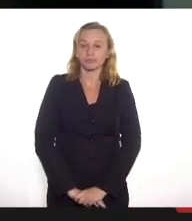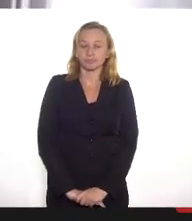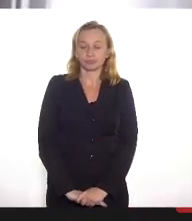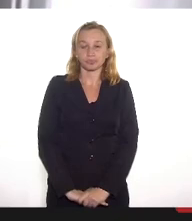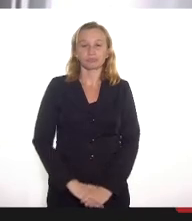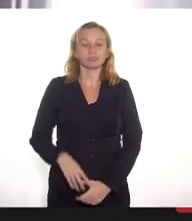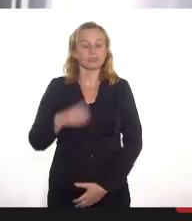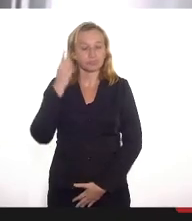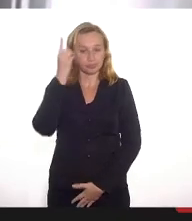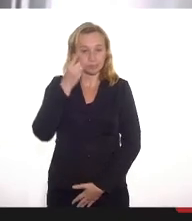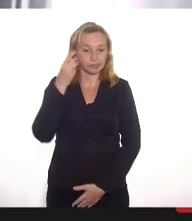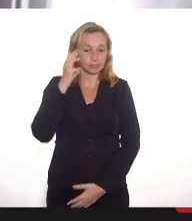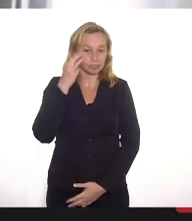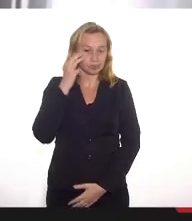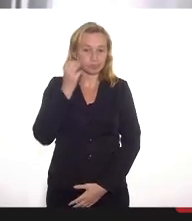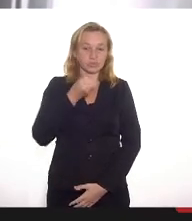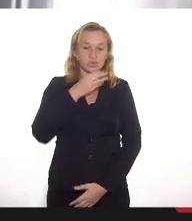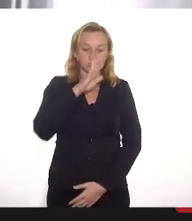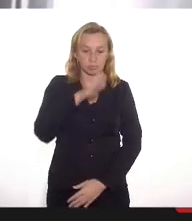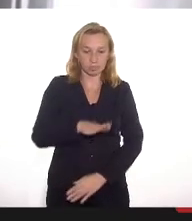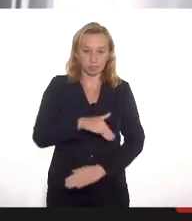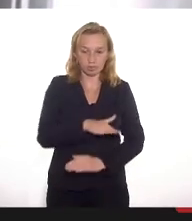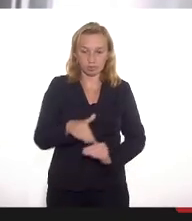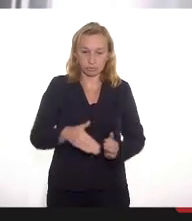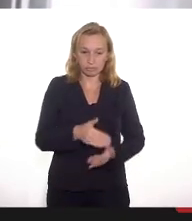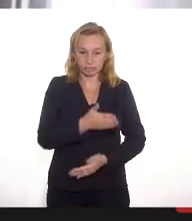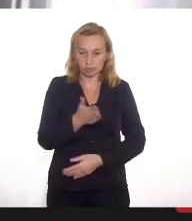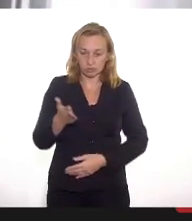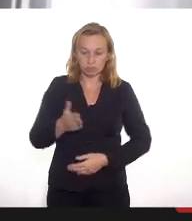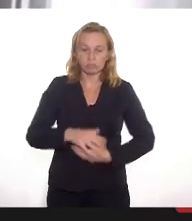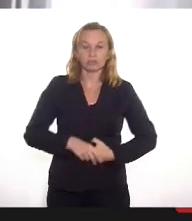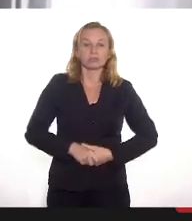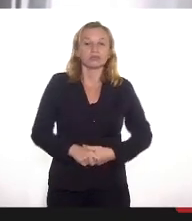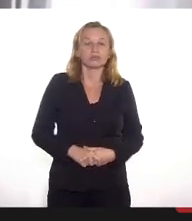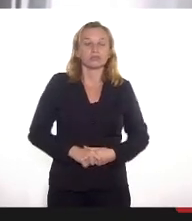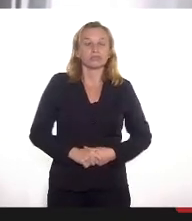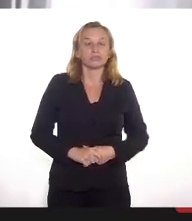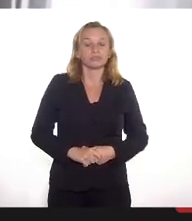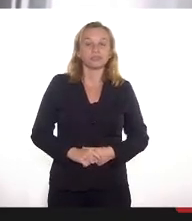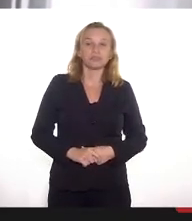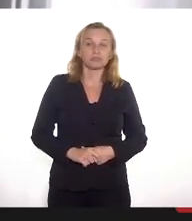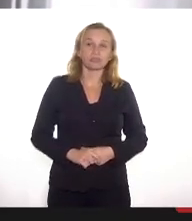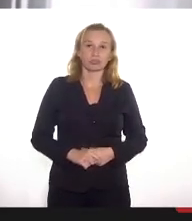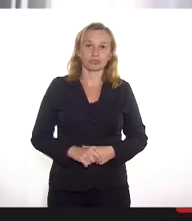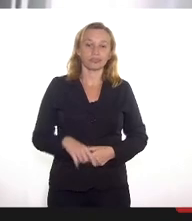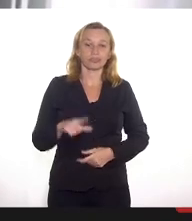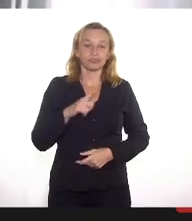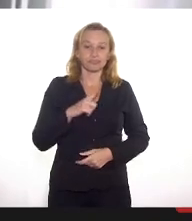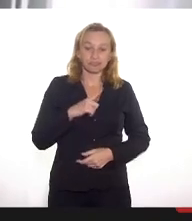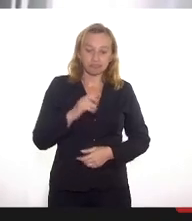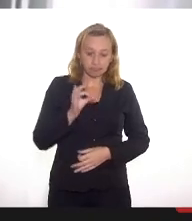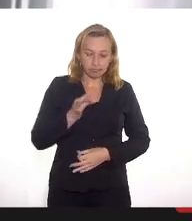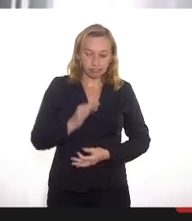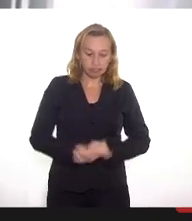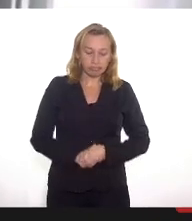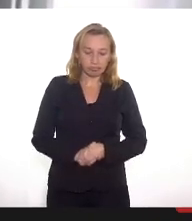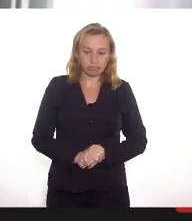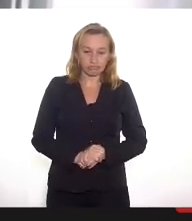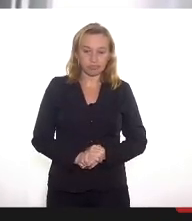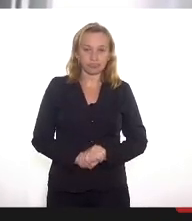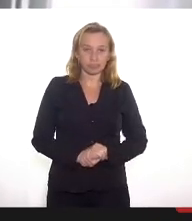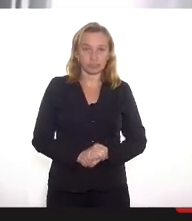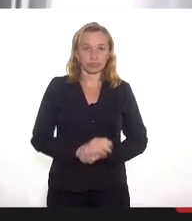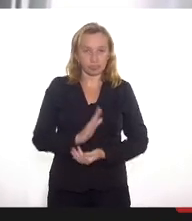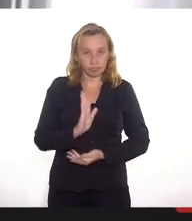o da Marta Rocha Boa tarde Boa tarde a todos e todas não apenas porque nós temos certamente isso já